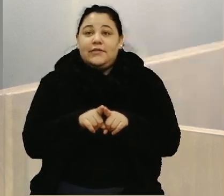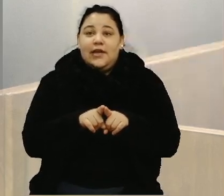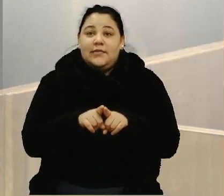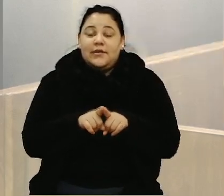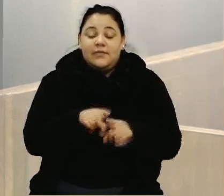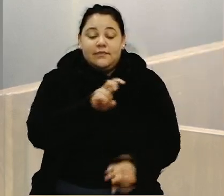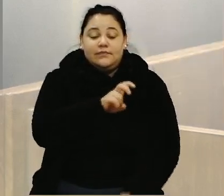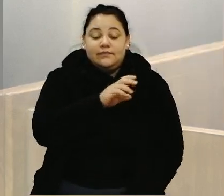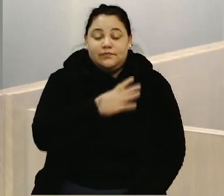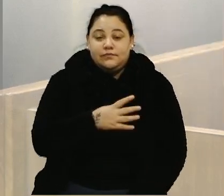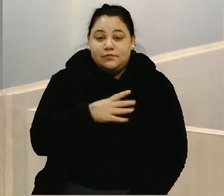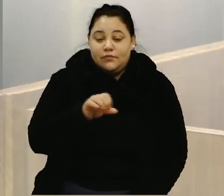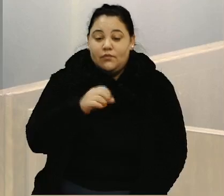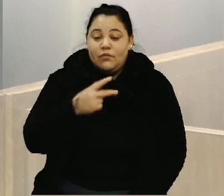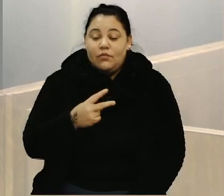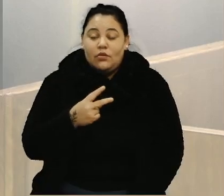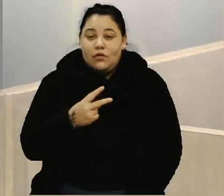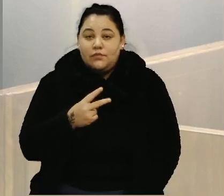54992 15